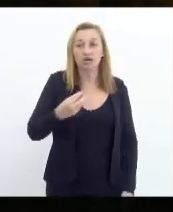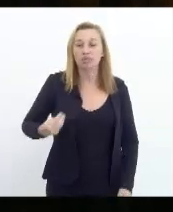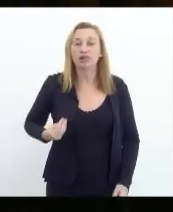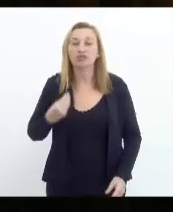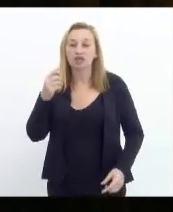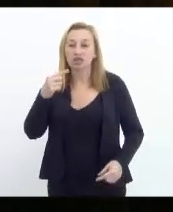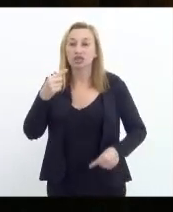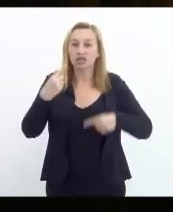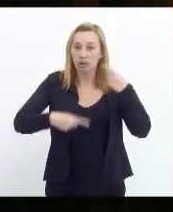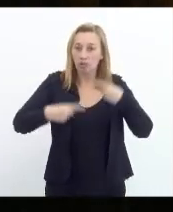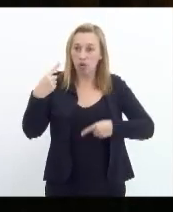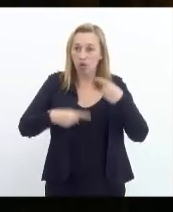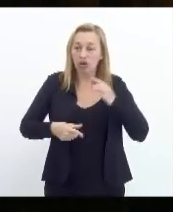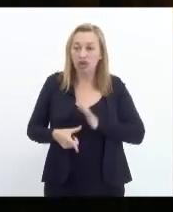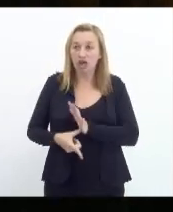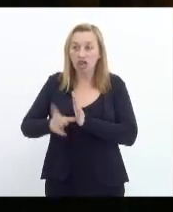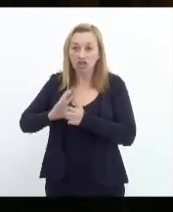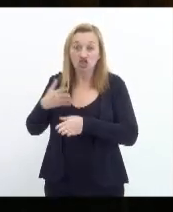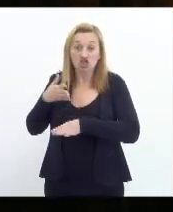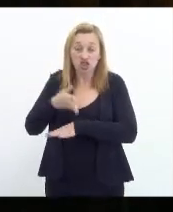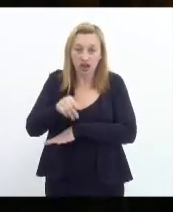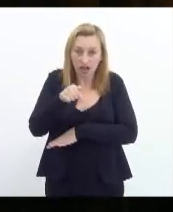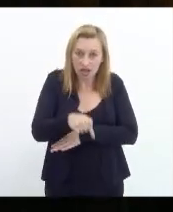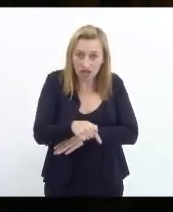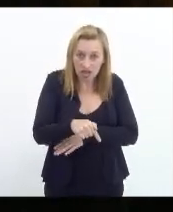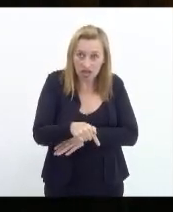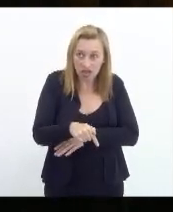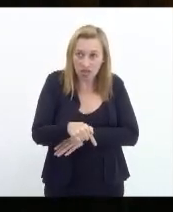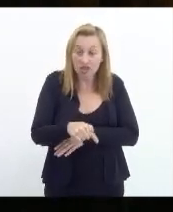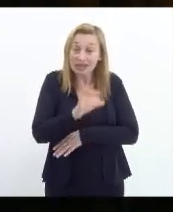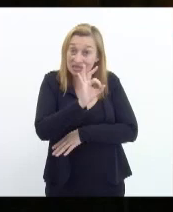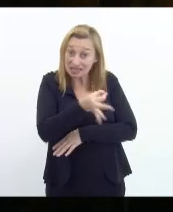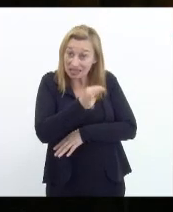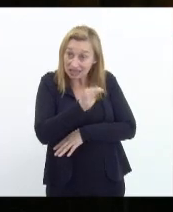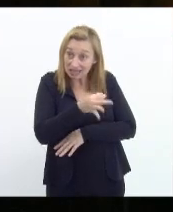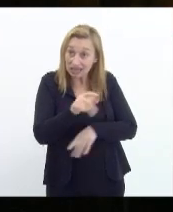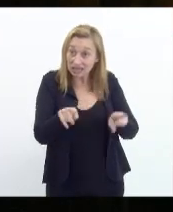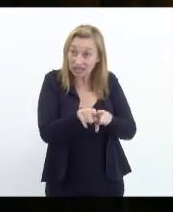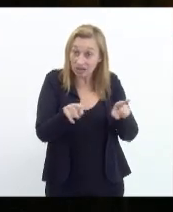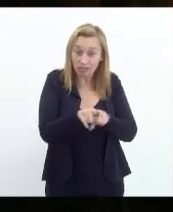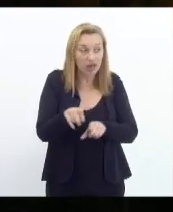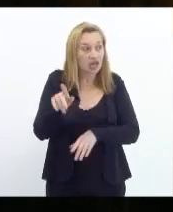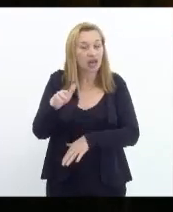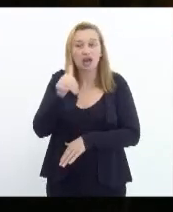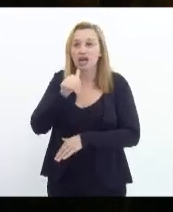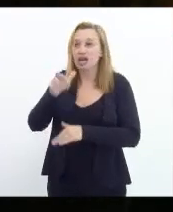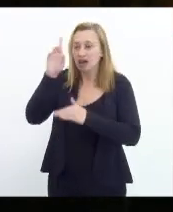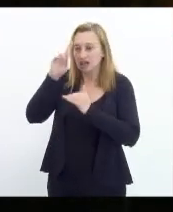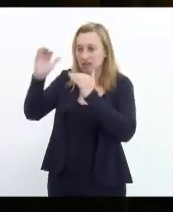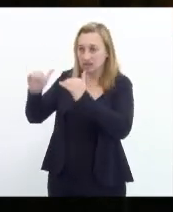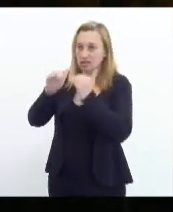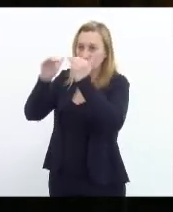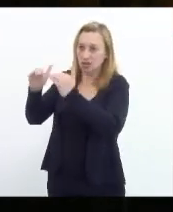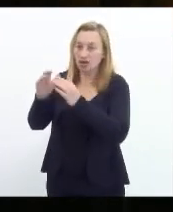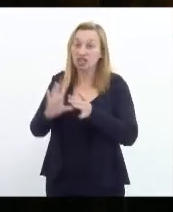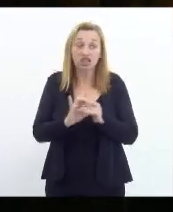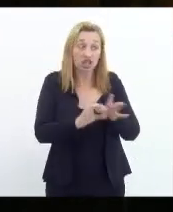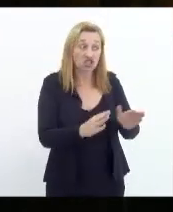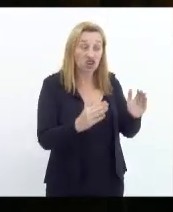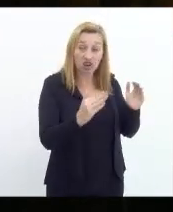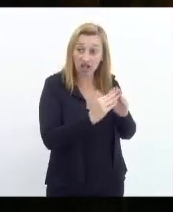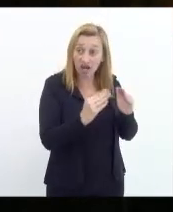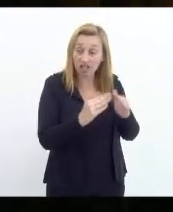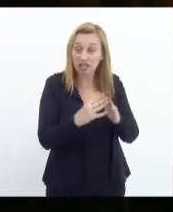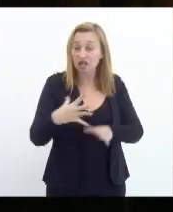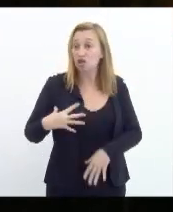para estar na política antes da gente chegar aqui Com toda certeza também vossa excelência mas deixa a casa